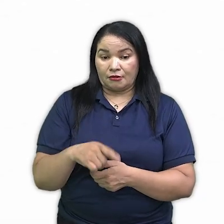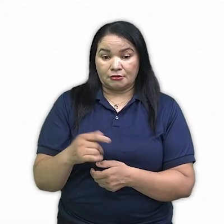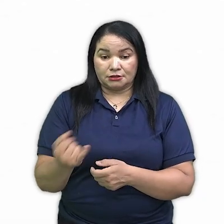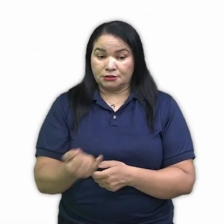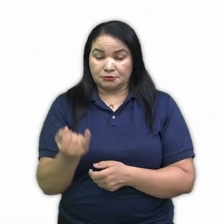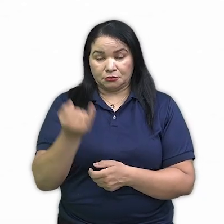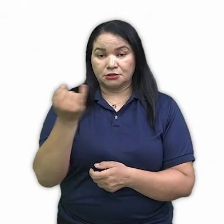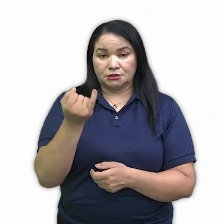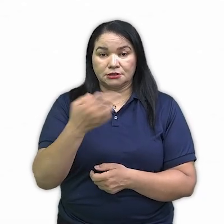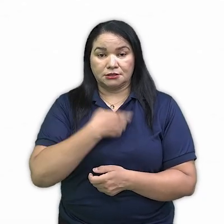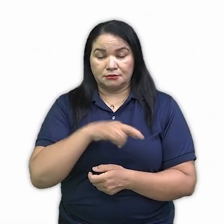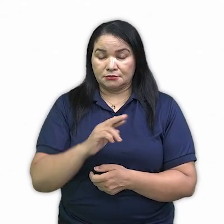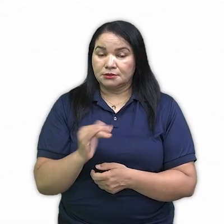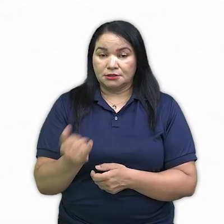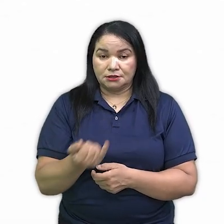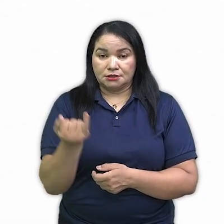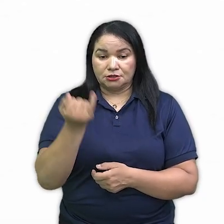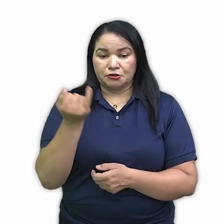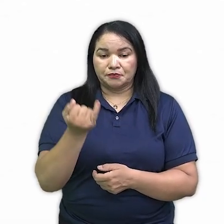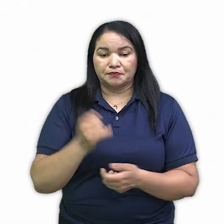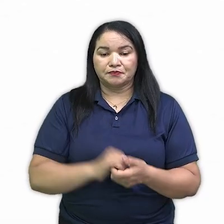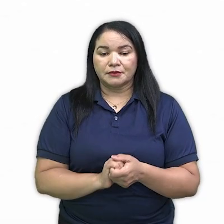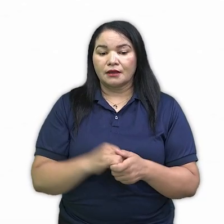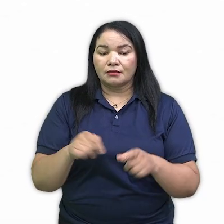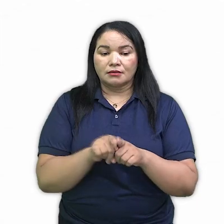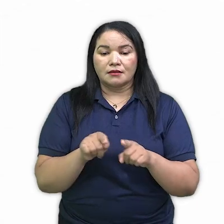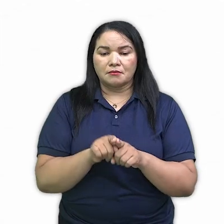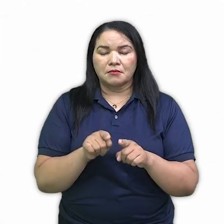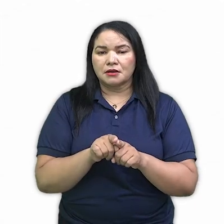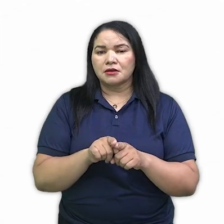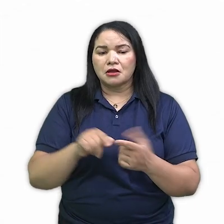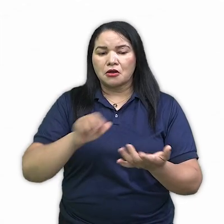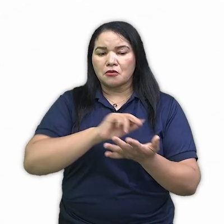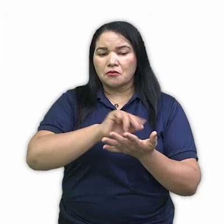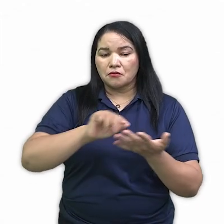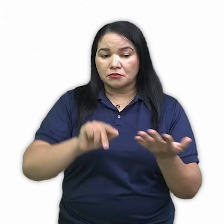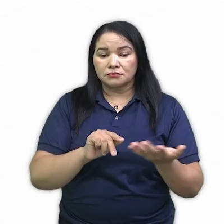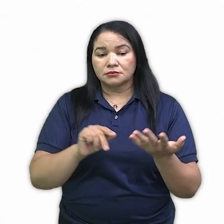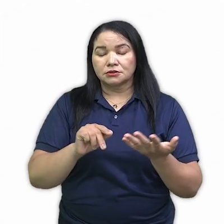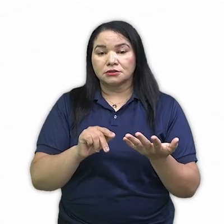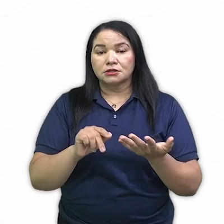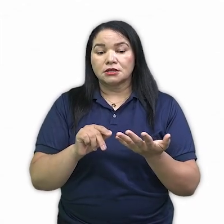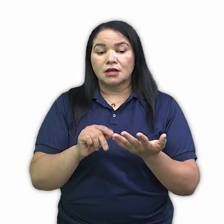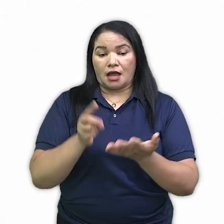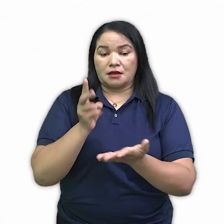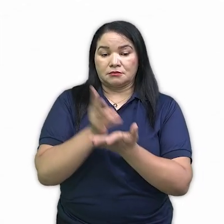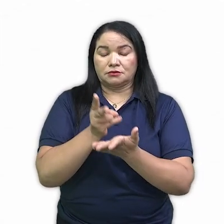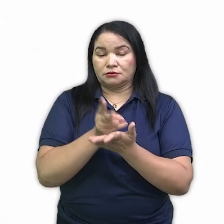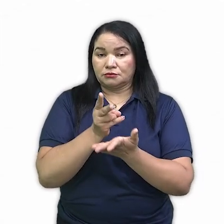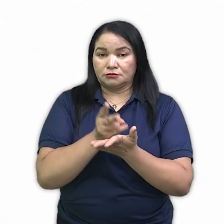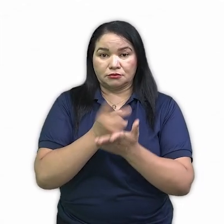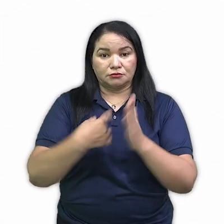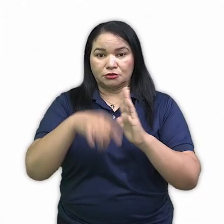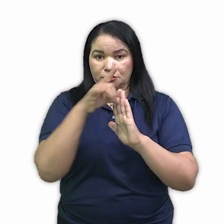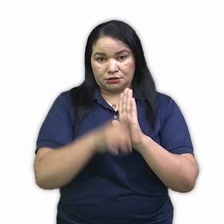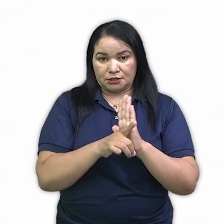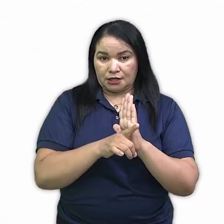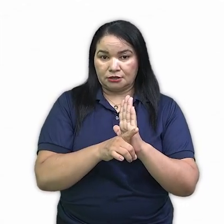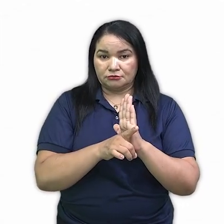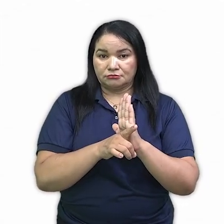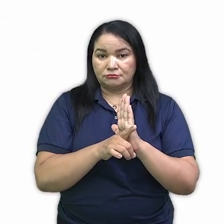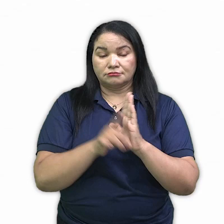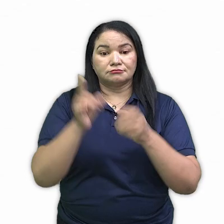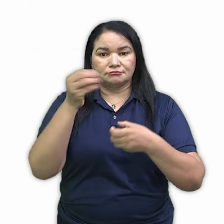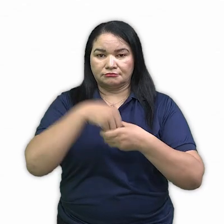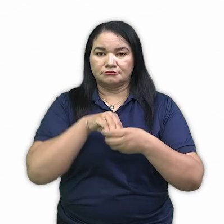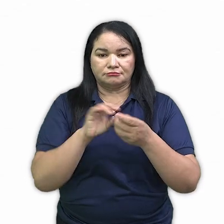sua importância, a religião, ela tem sua importância, e o seu caráter inalienável enquanto direito,